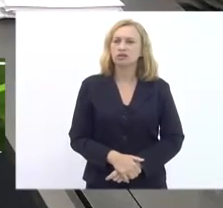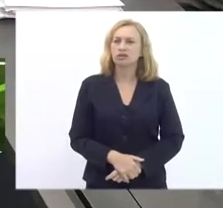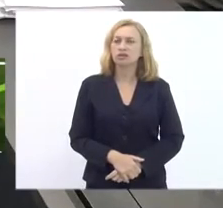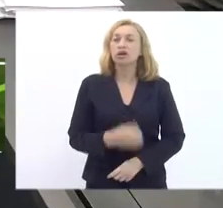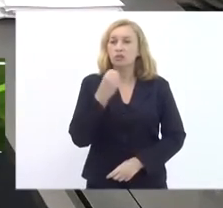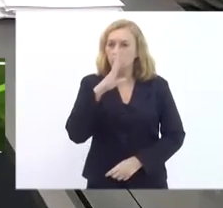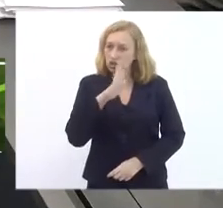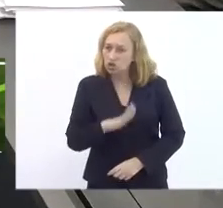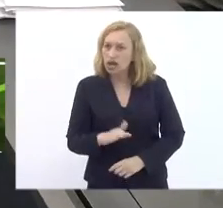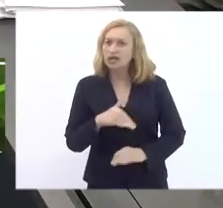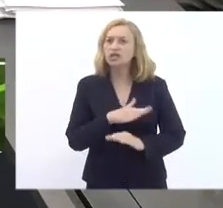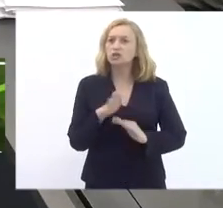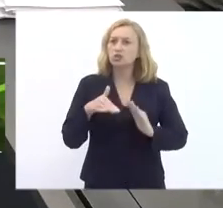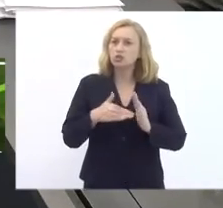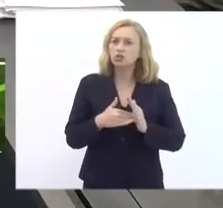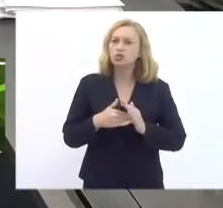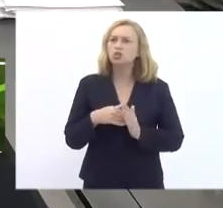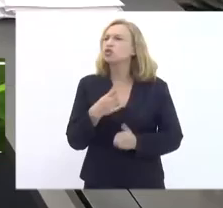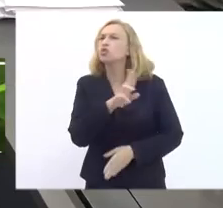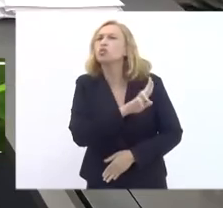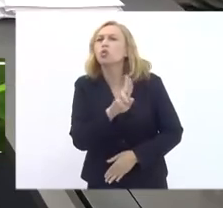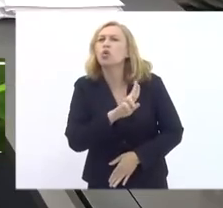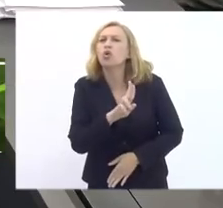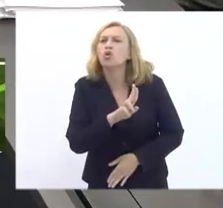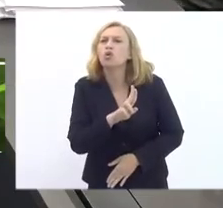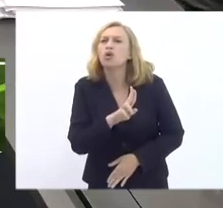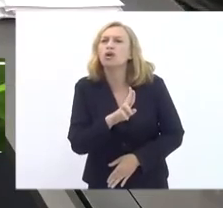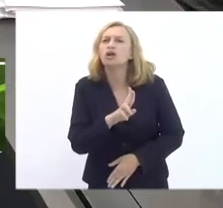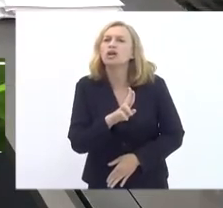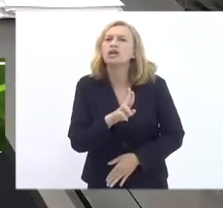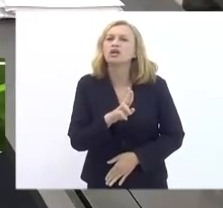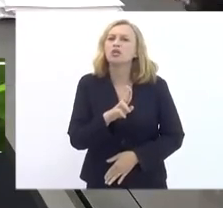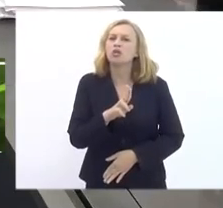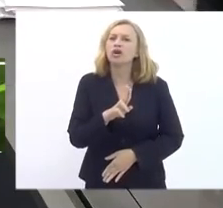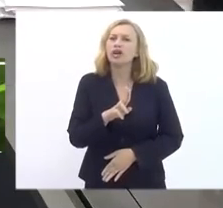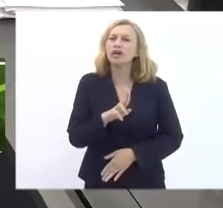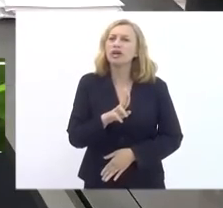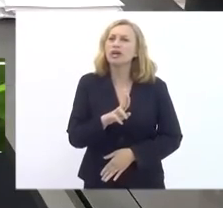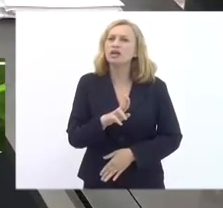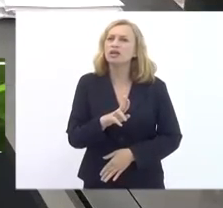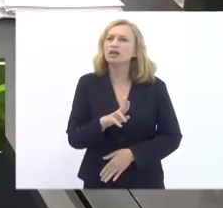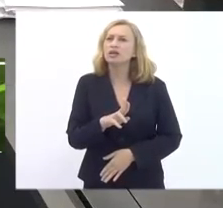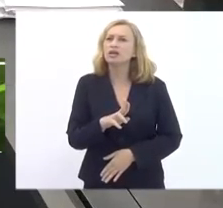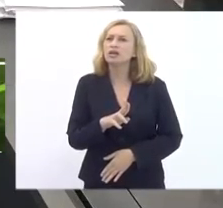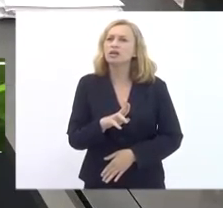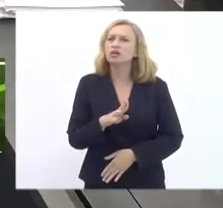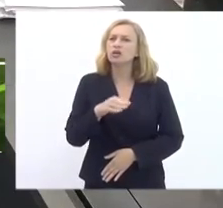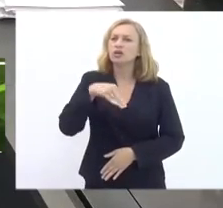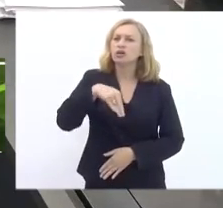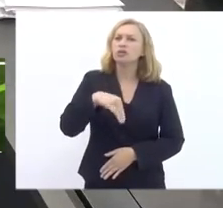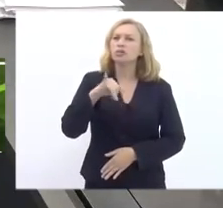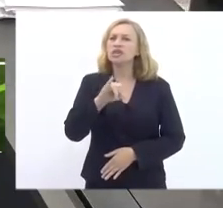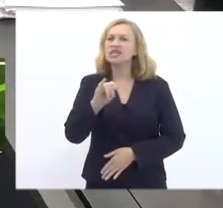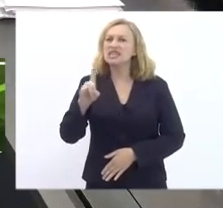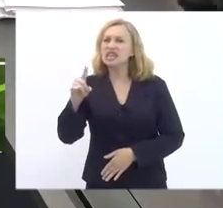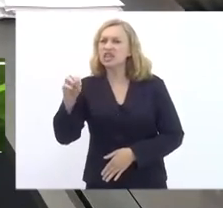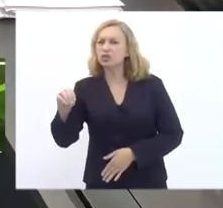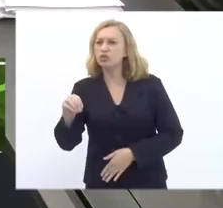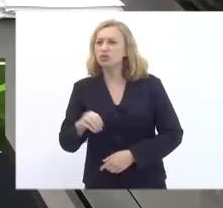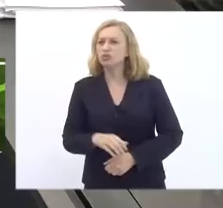Boa tarde a todos. Seu nome é? Meu nome é Licínio Machado Rogério. Eu queria primeiro dar boa